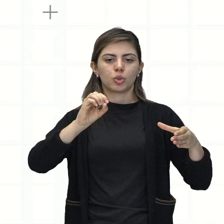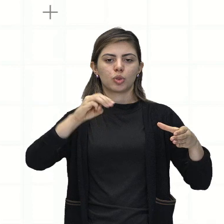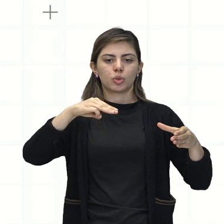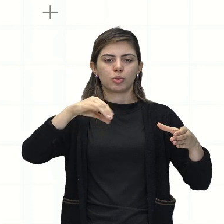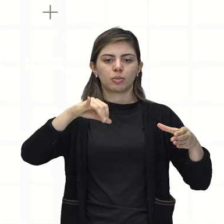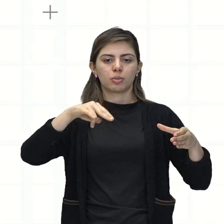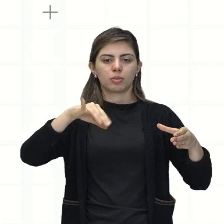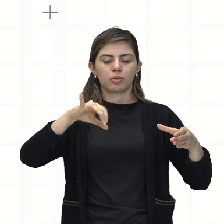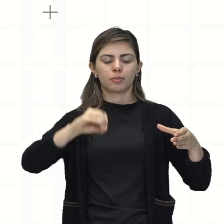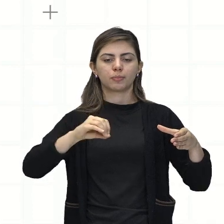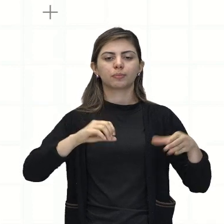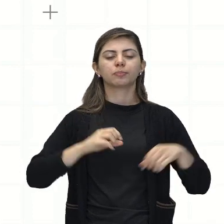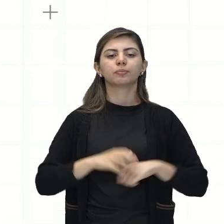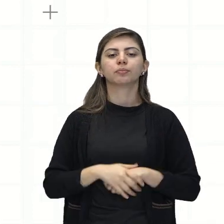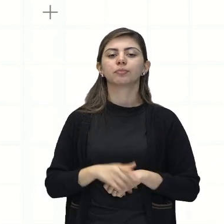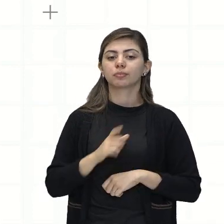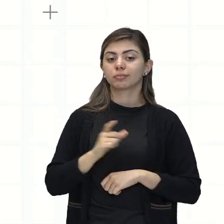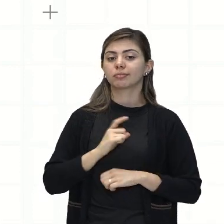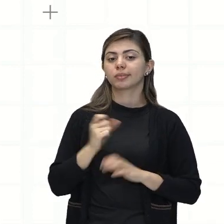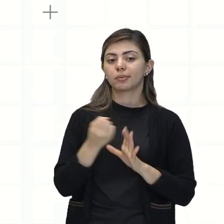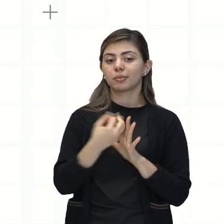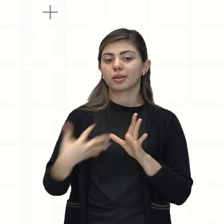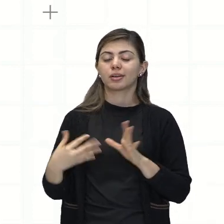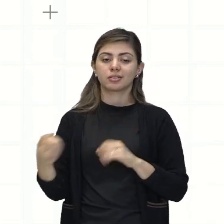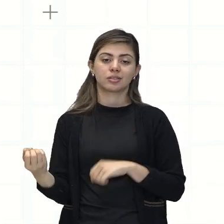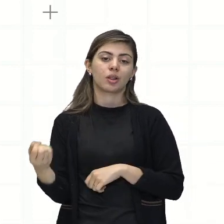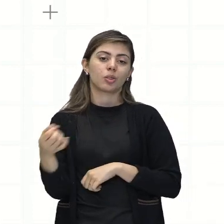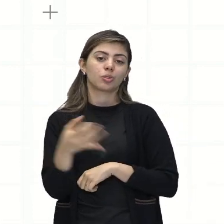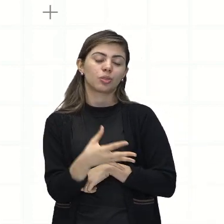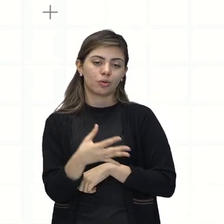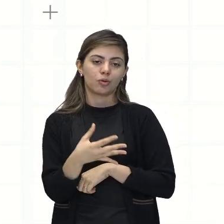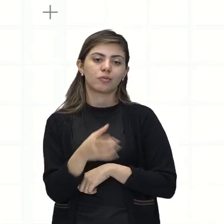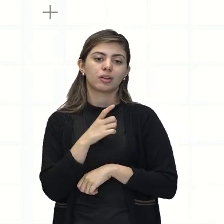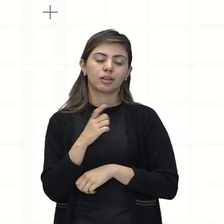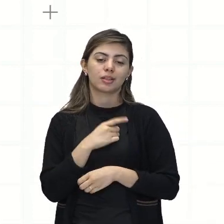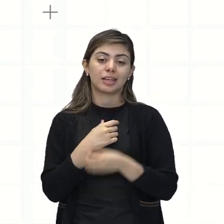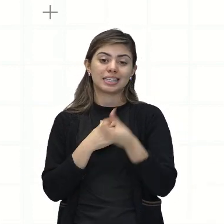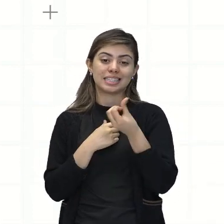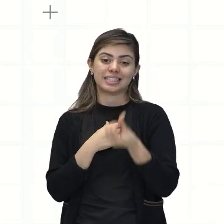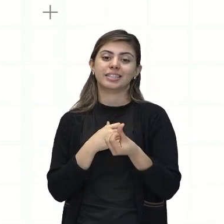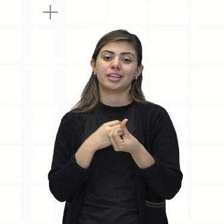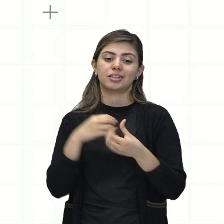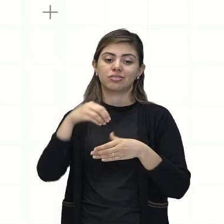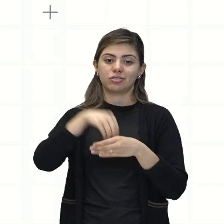partir desses domínios, uma nova classificação em 6 reinos.